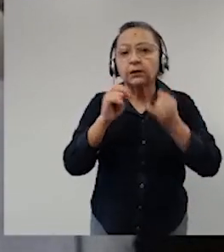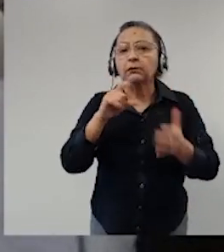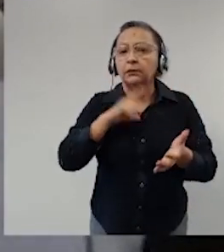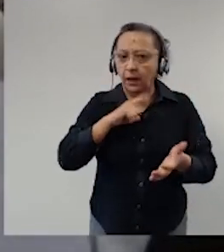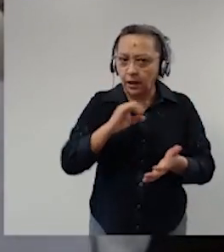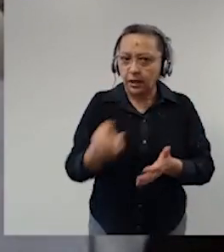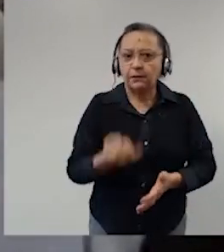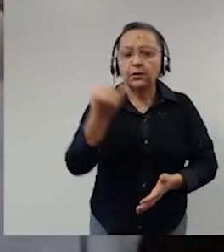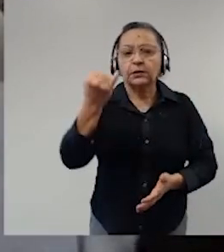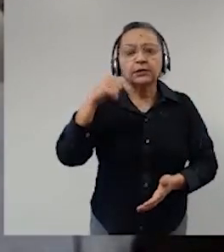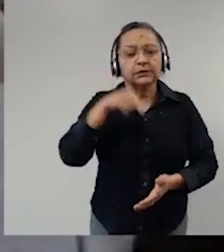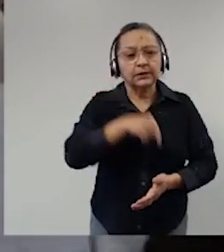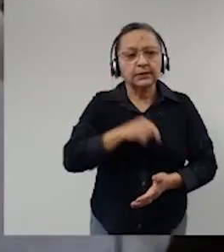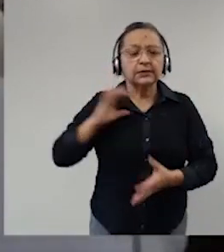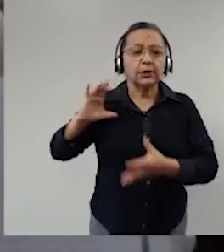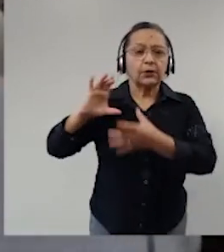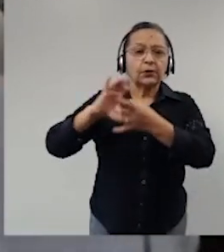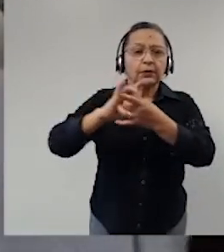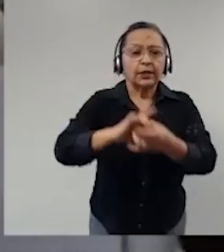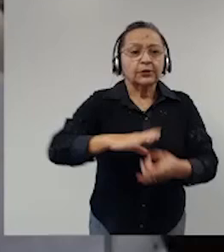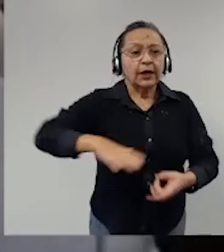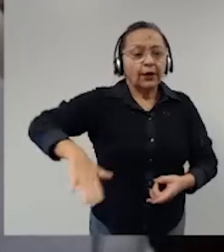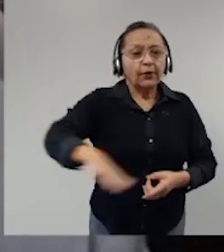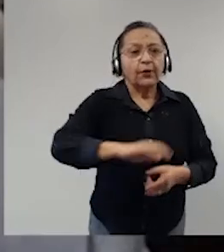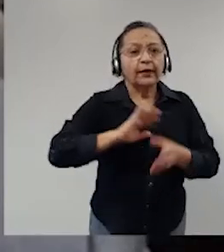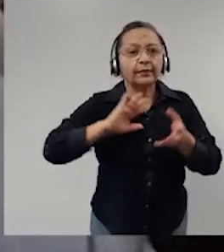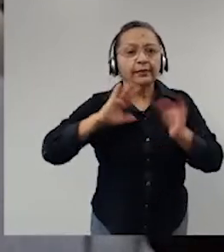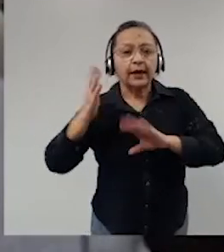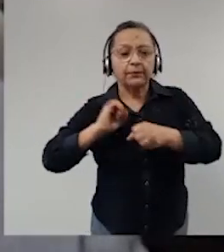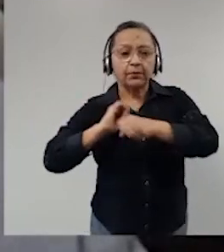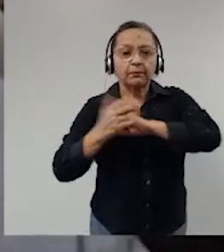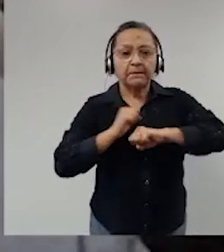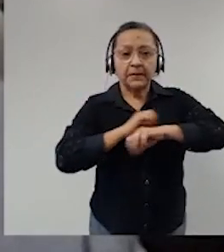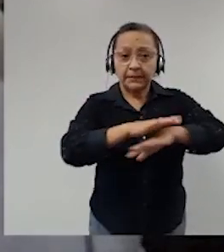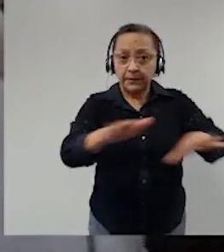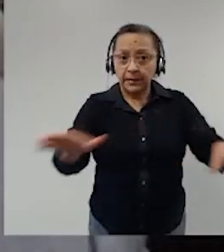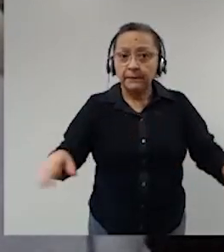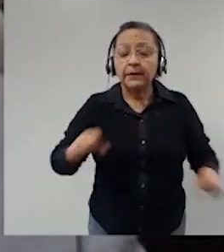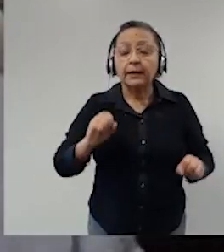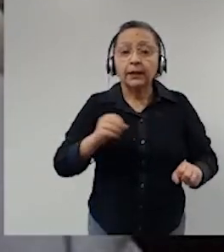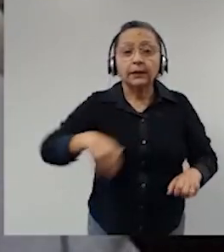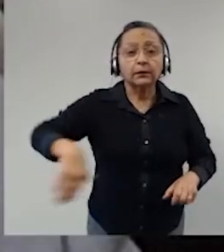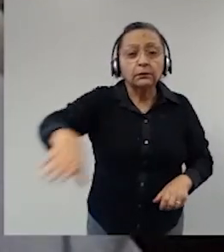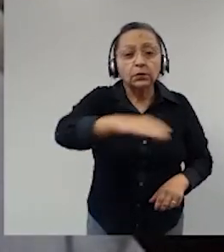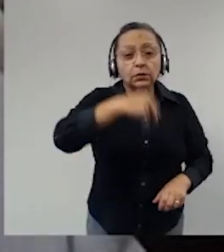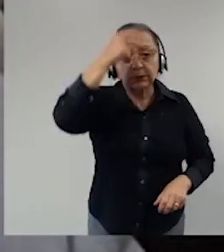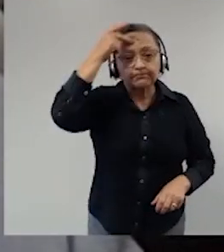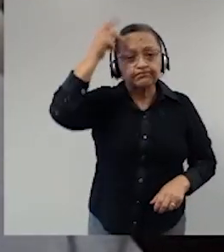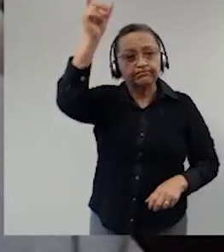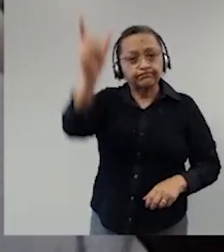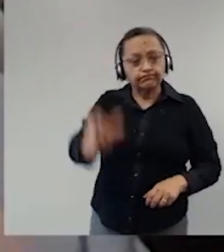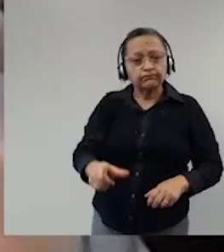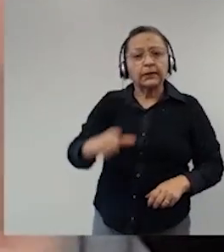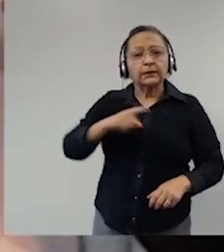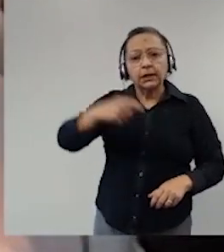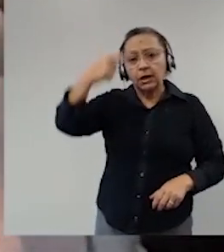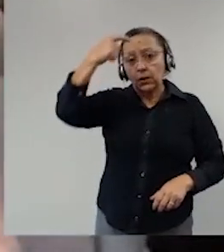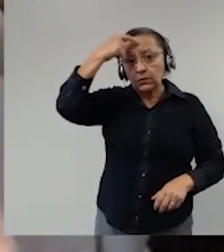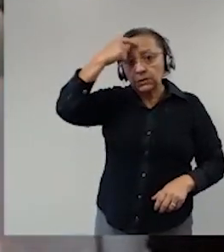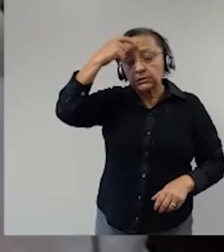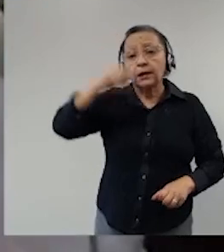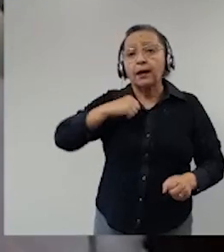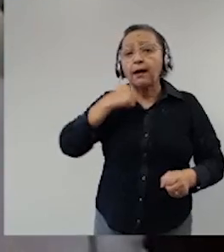importante nesse contexto para que as pessoas se conscientizem de uma realidade em que